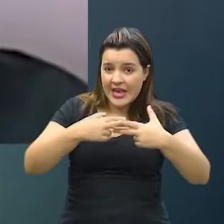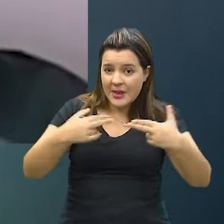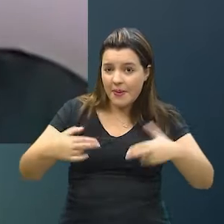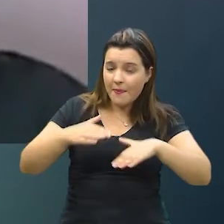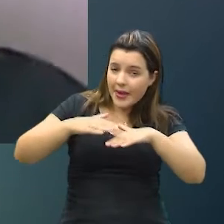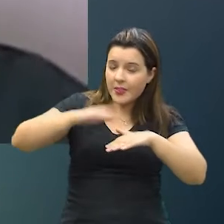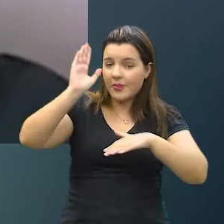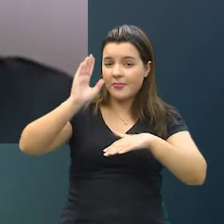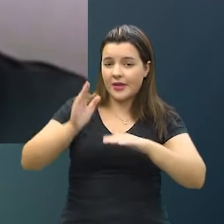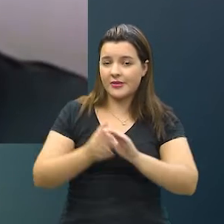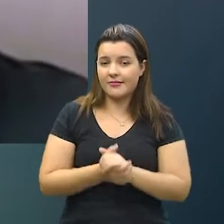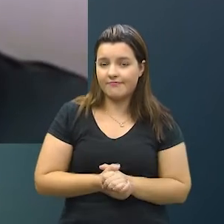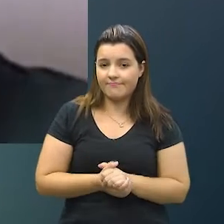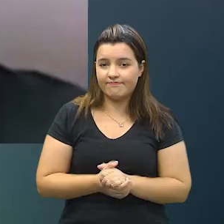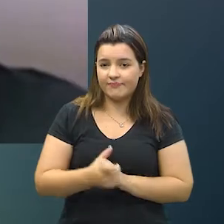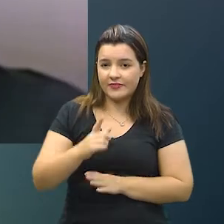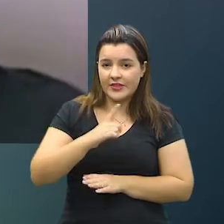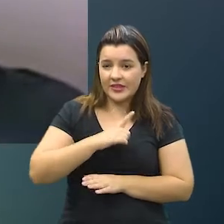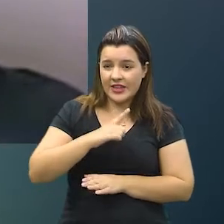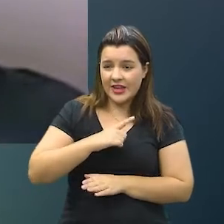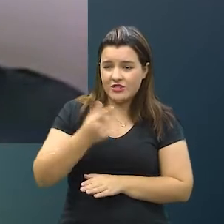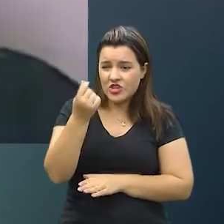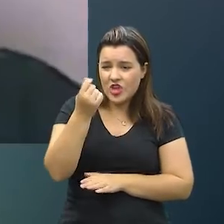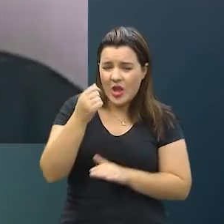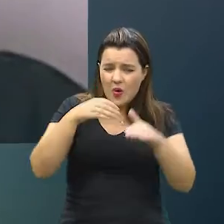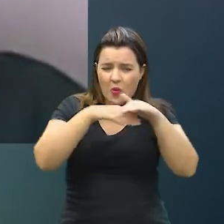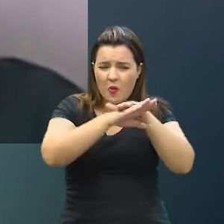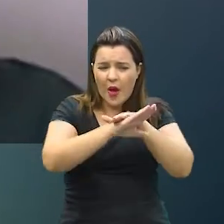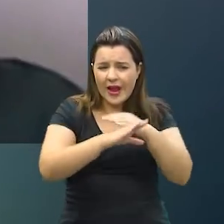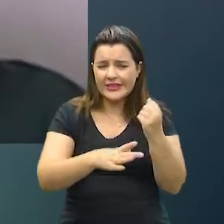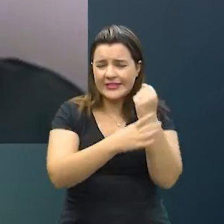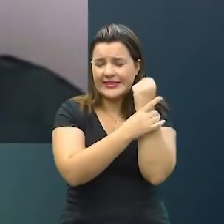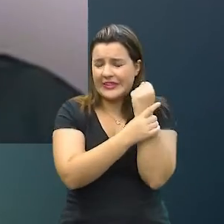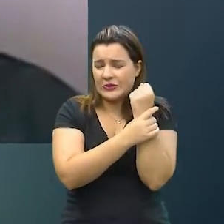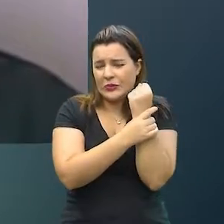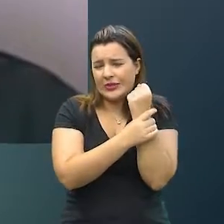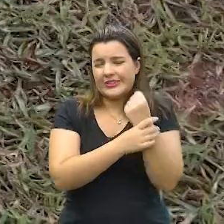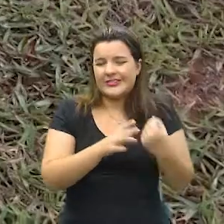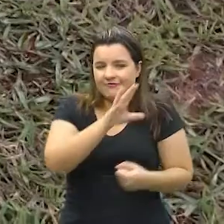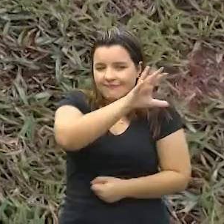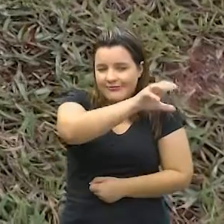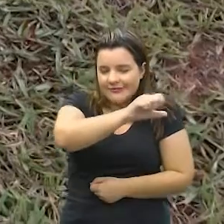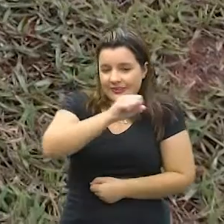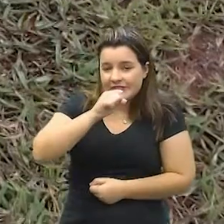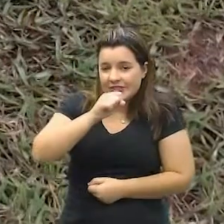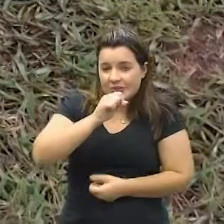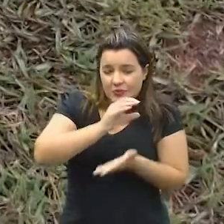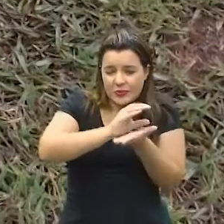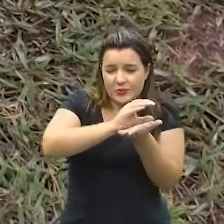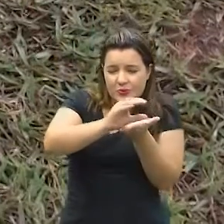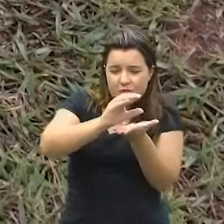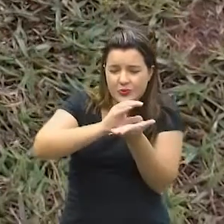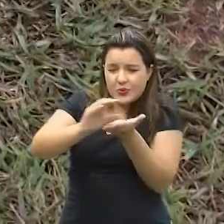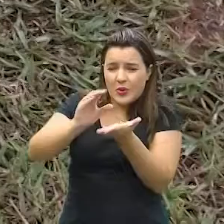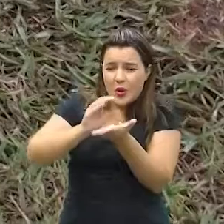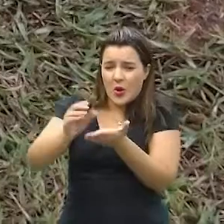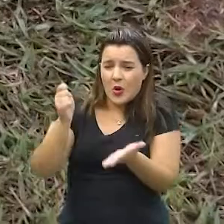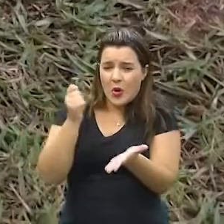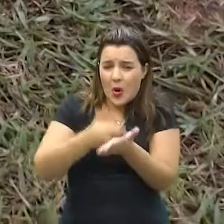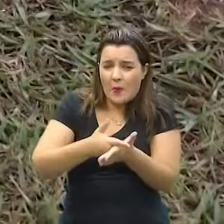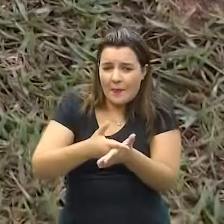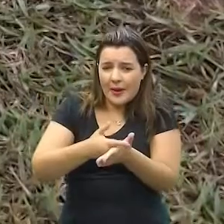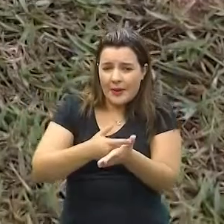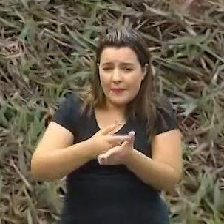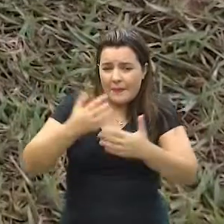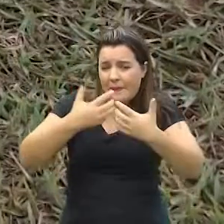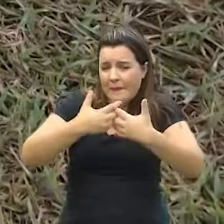necessidade. Então, a gente tinha lá uma verba de segurança e a gente teve que investir essa verba de segurança e contratar novos maquinários. Então, a gente